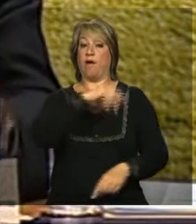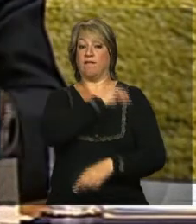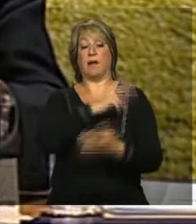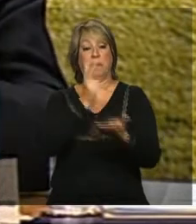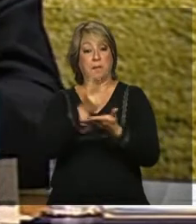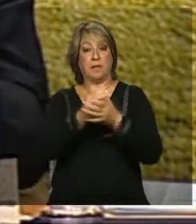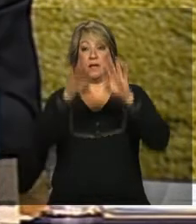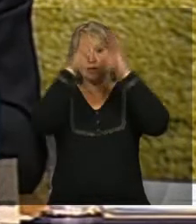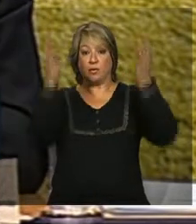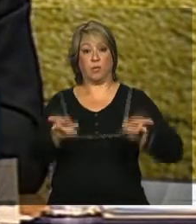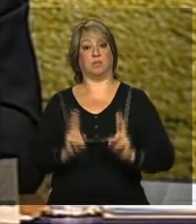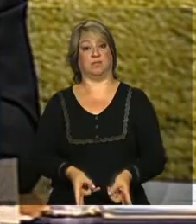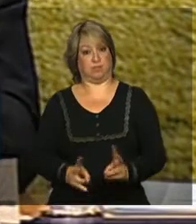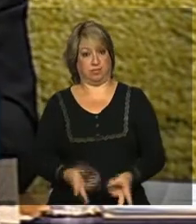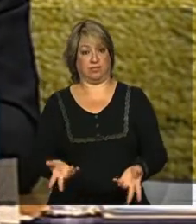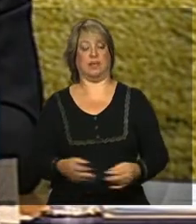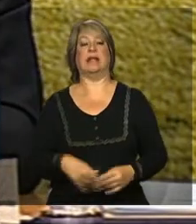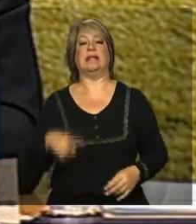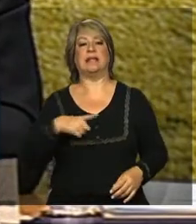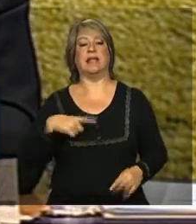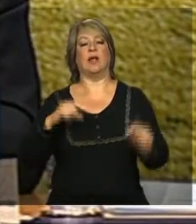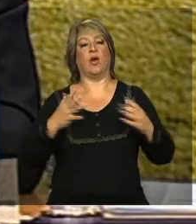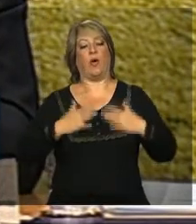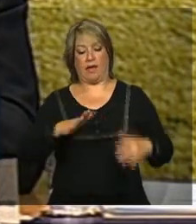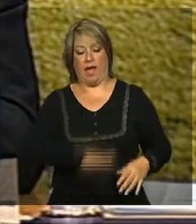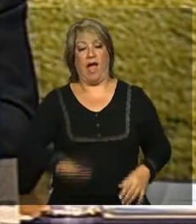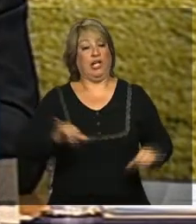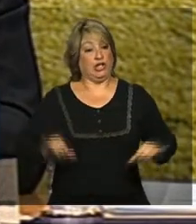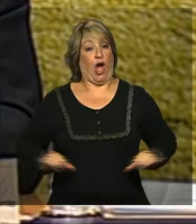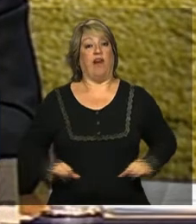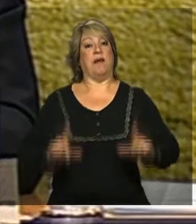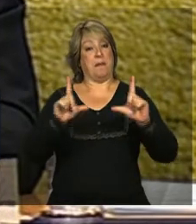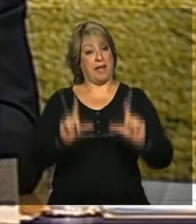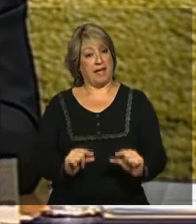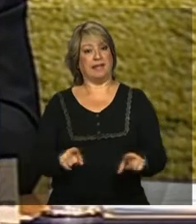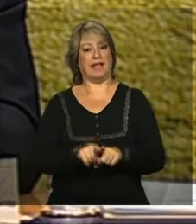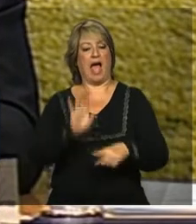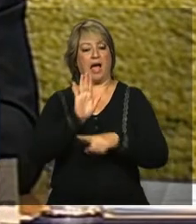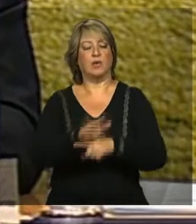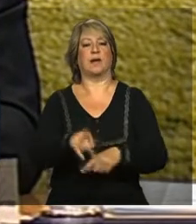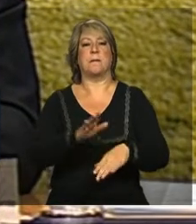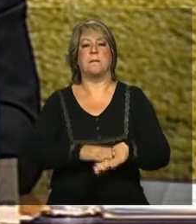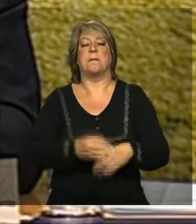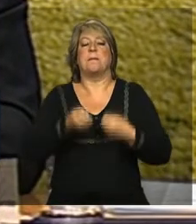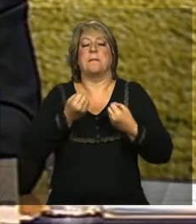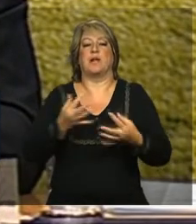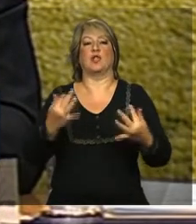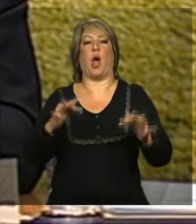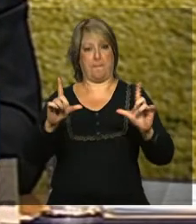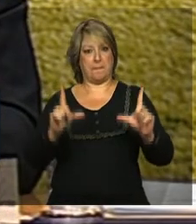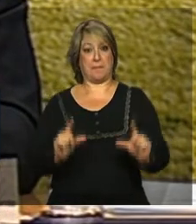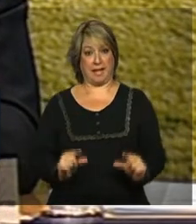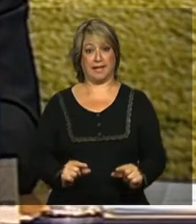usando a mesma cadeia de frios então além de um conforto melhor para criança que é o nosso principal objetivo para protegê-las com maior conforto